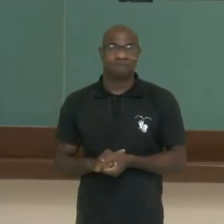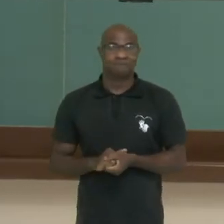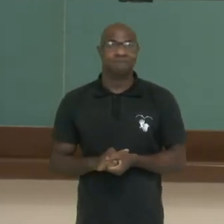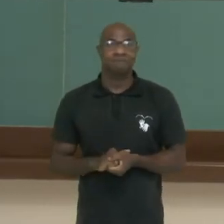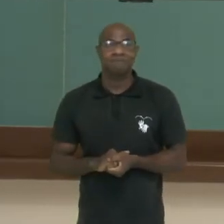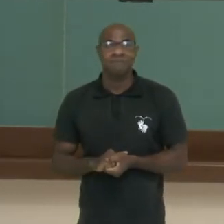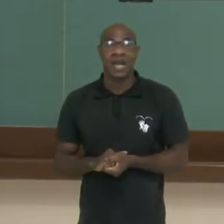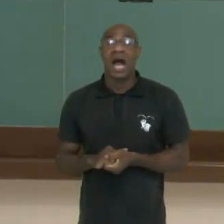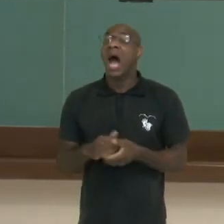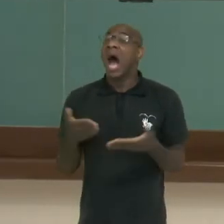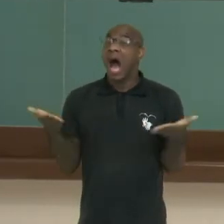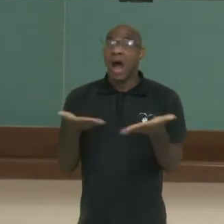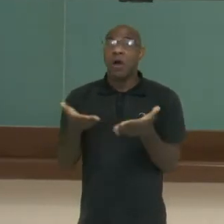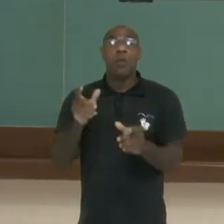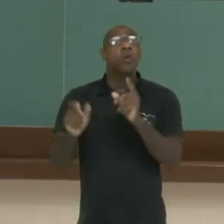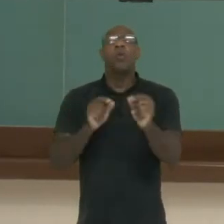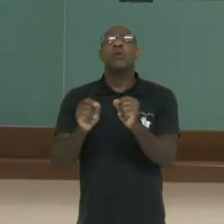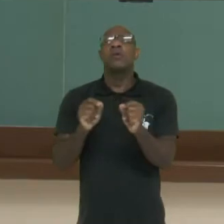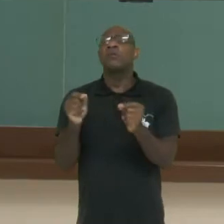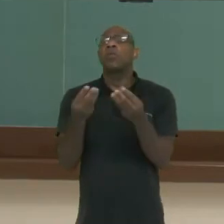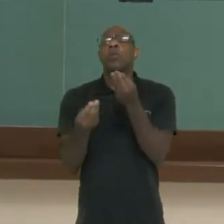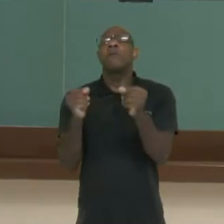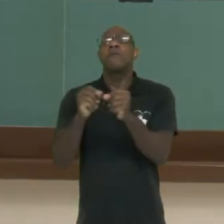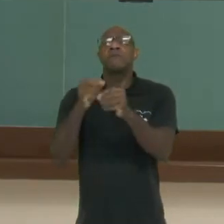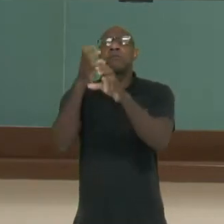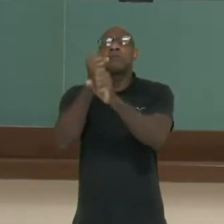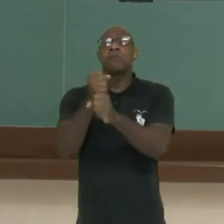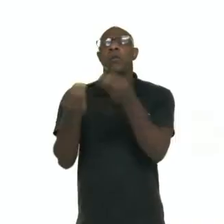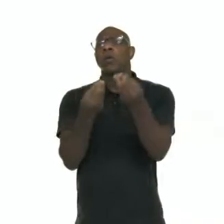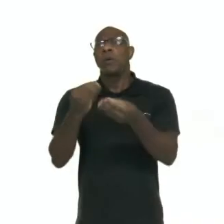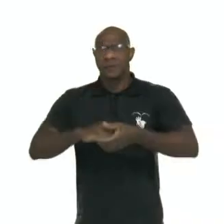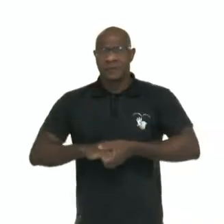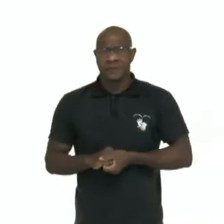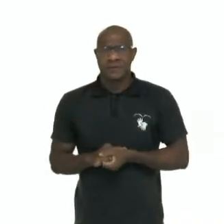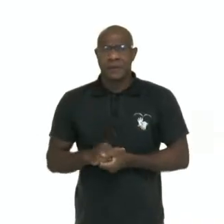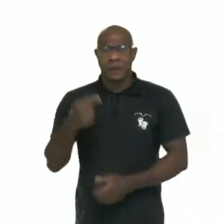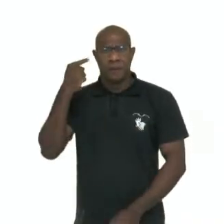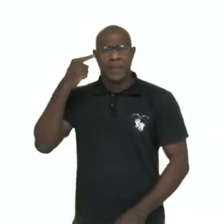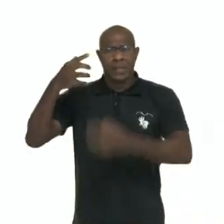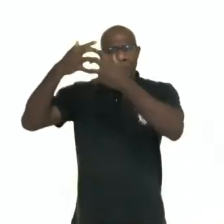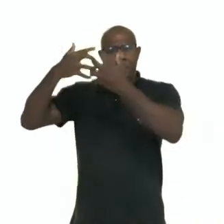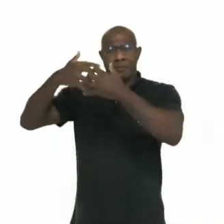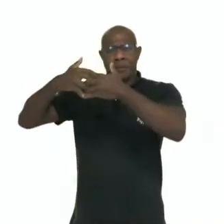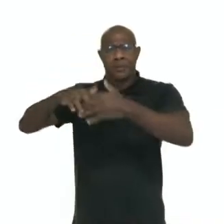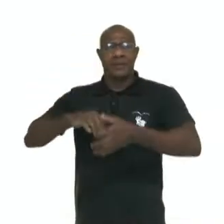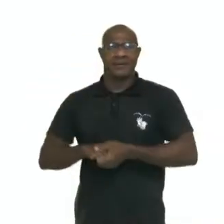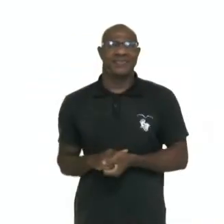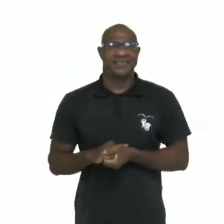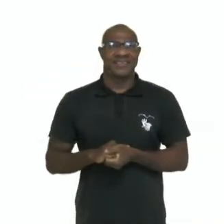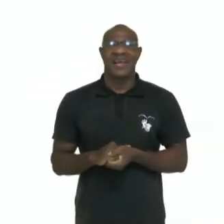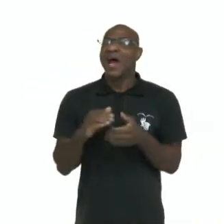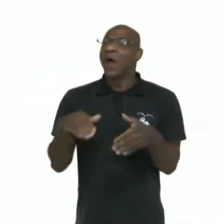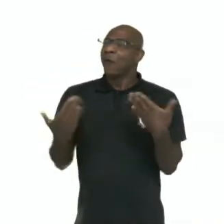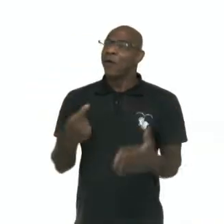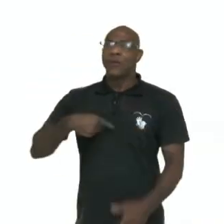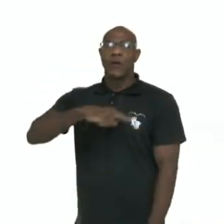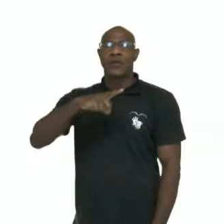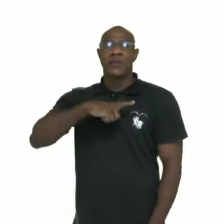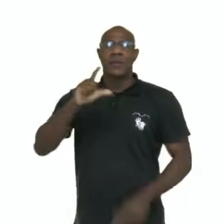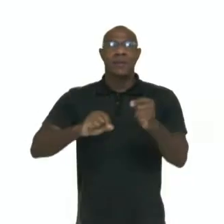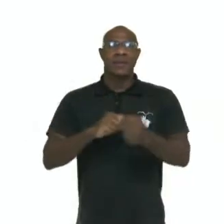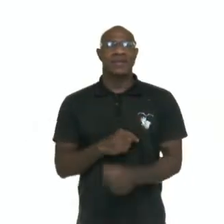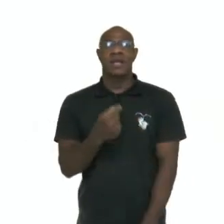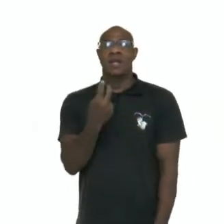bom? Agora, como será que a gente faz isso? Então, vamos lá, vamos pensar aqui um pouquinho comigo. Quando a gente tem ali duas